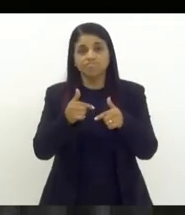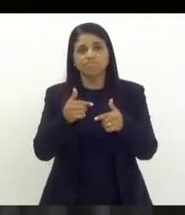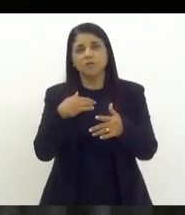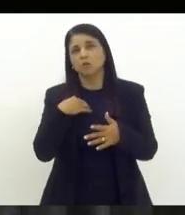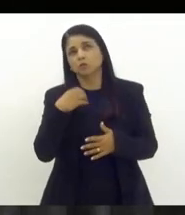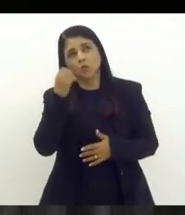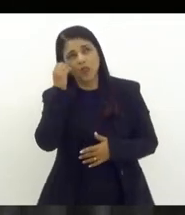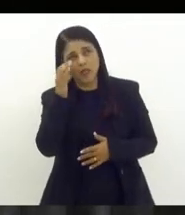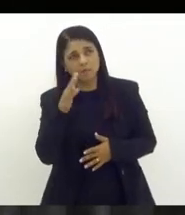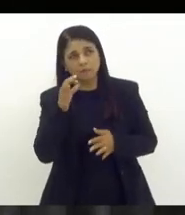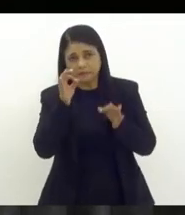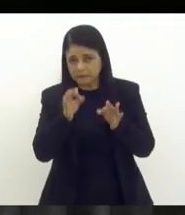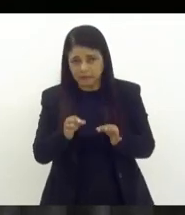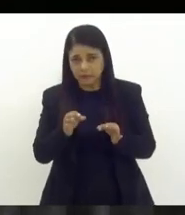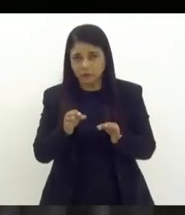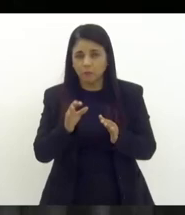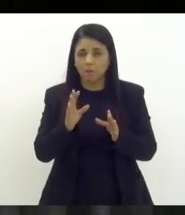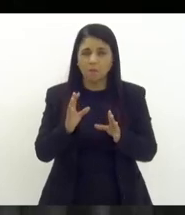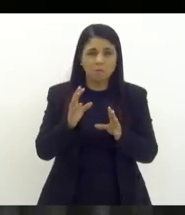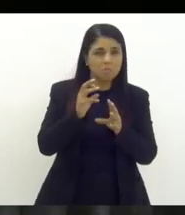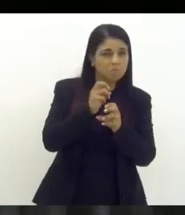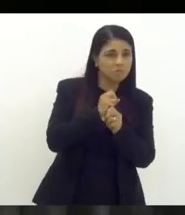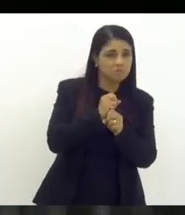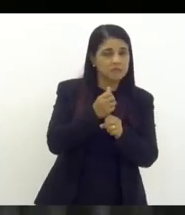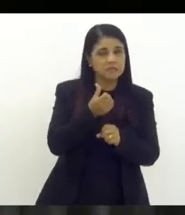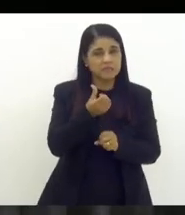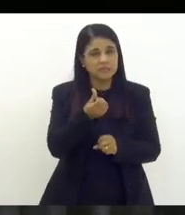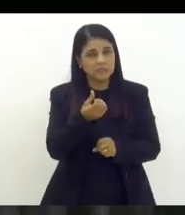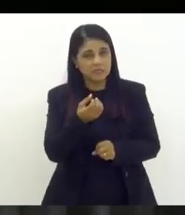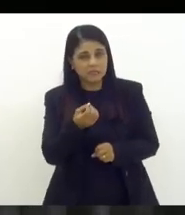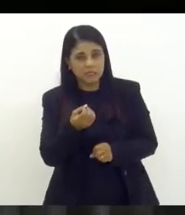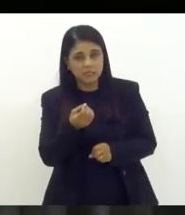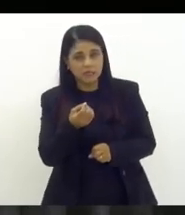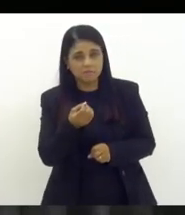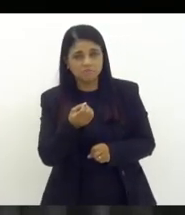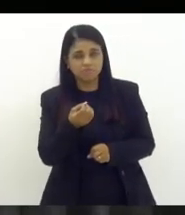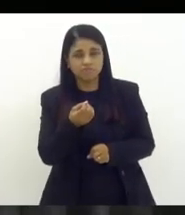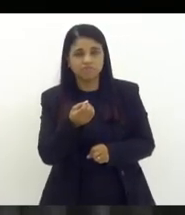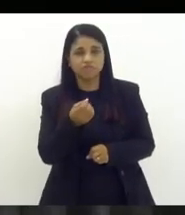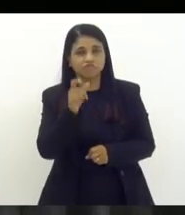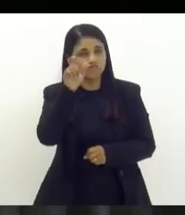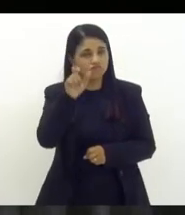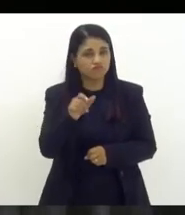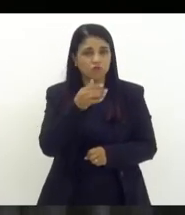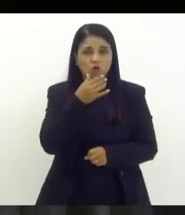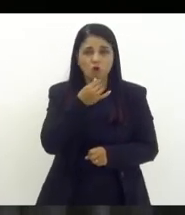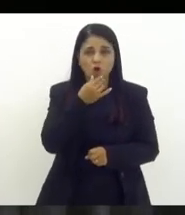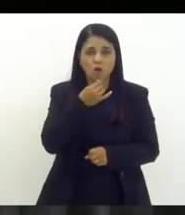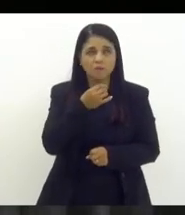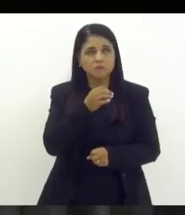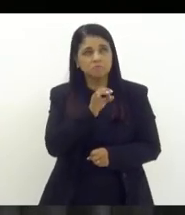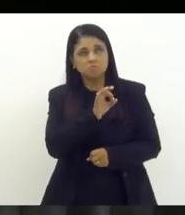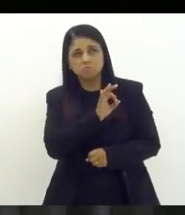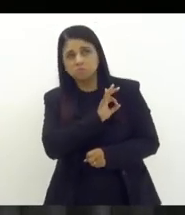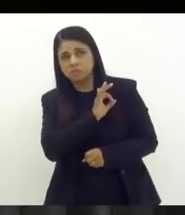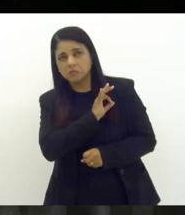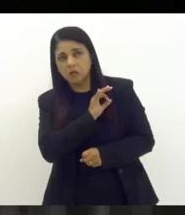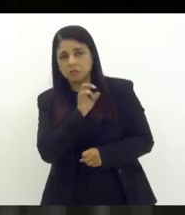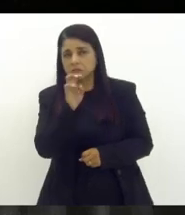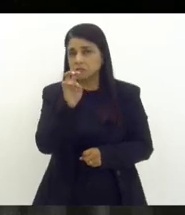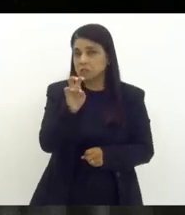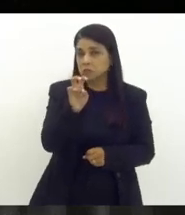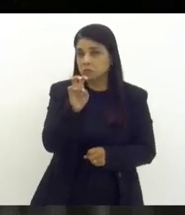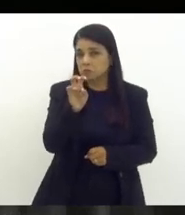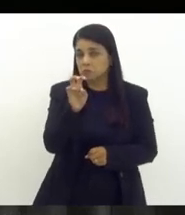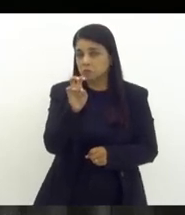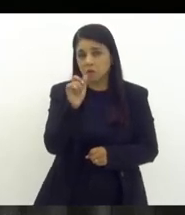exatamente mas vamos calcular por alta assim de uns 60 policiais eu acho que tinha cinco mulheres talvez nem isso